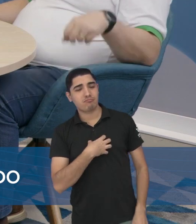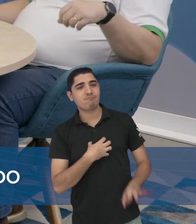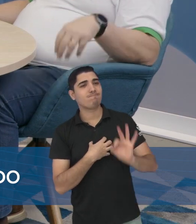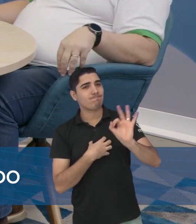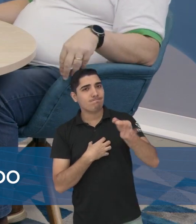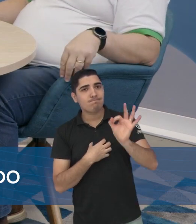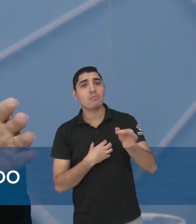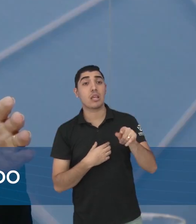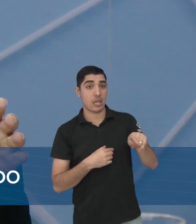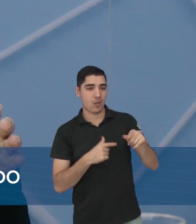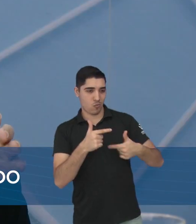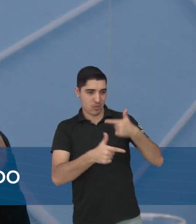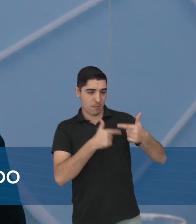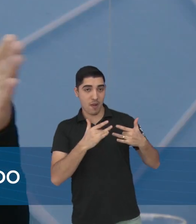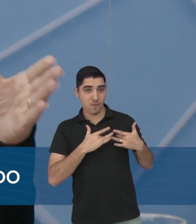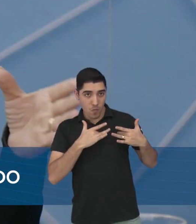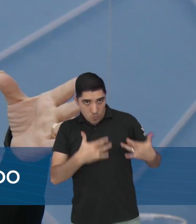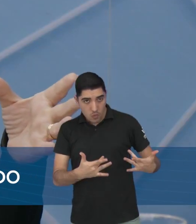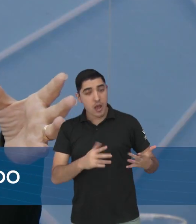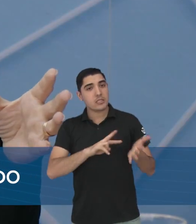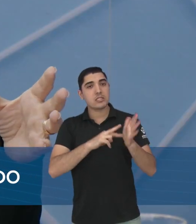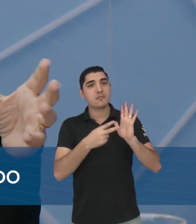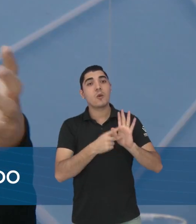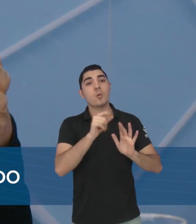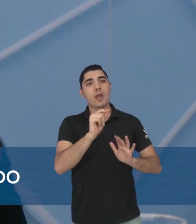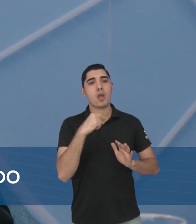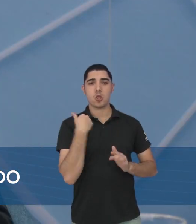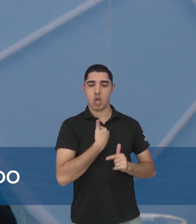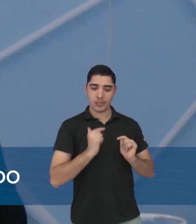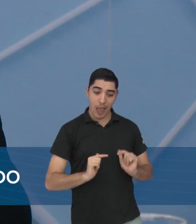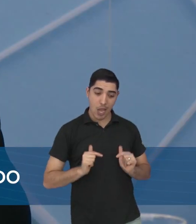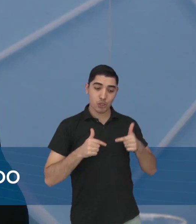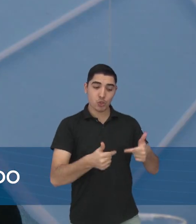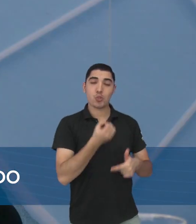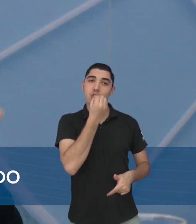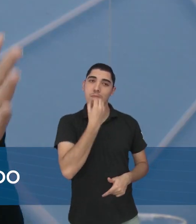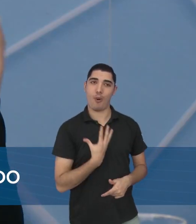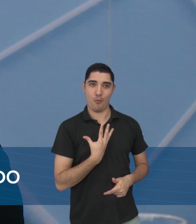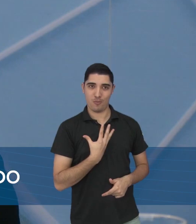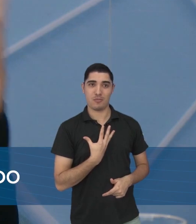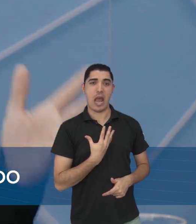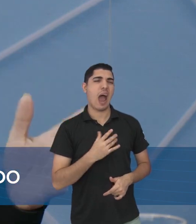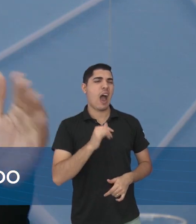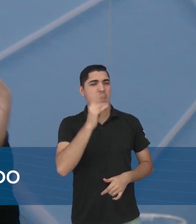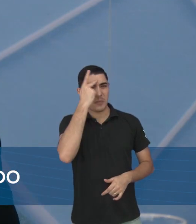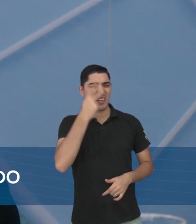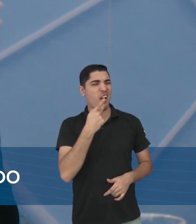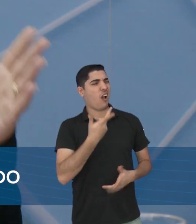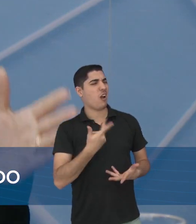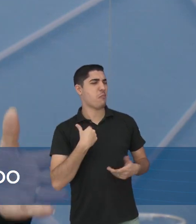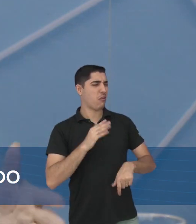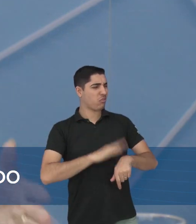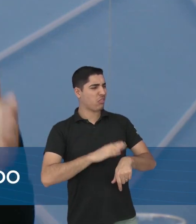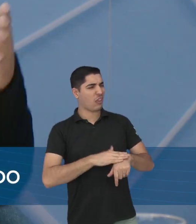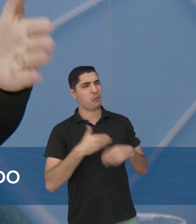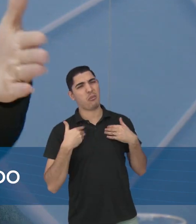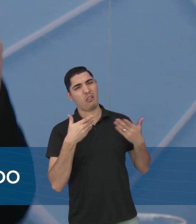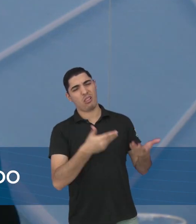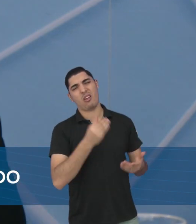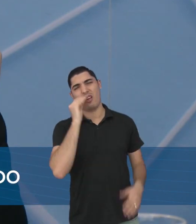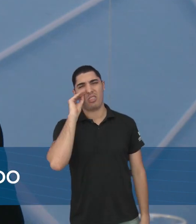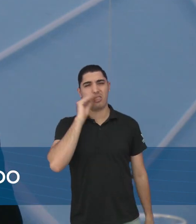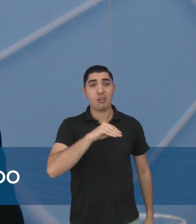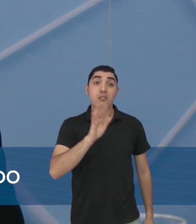eu acho que o voluntariado, assim, é fazer o bem. Muitas vezes a gente pensa, mas eu vou ter que ir lá, dispor meu tempo. Às vezes não,